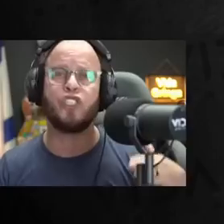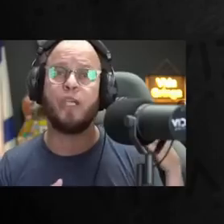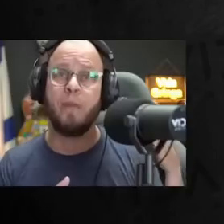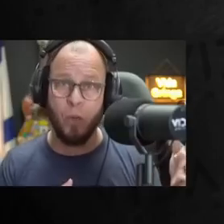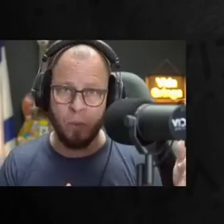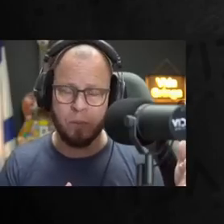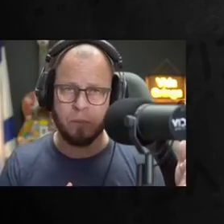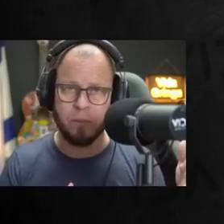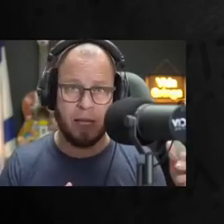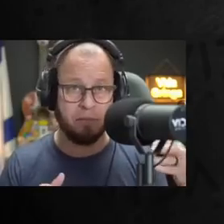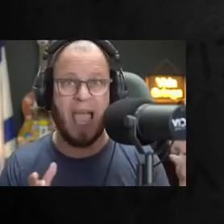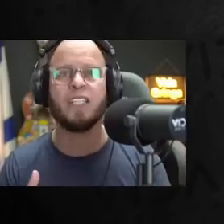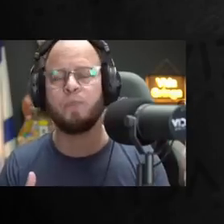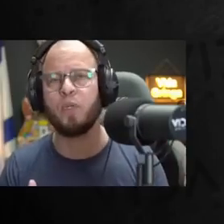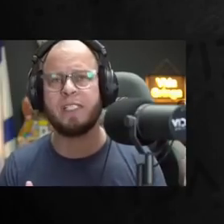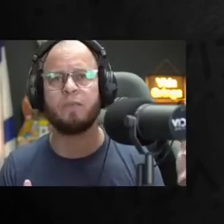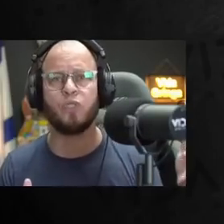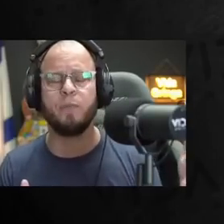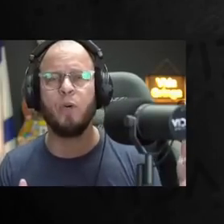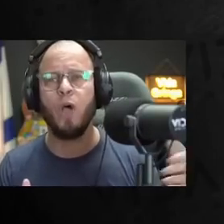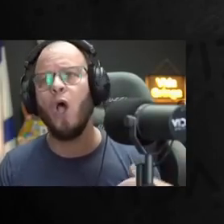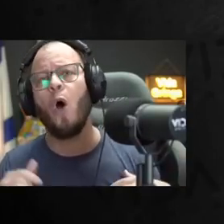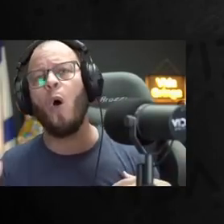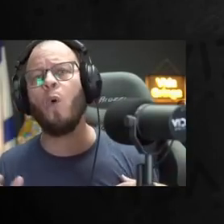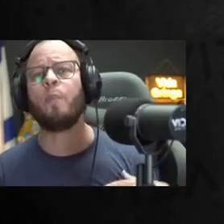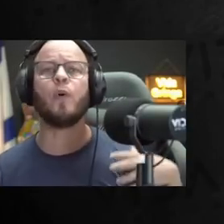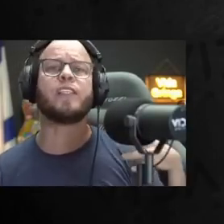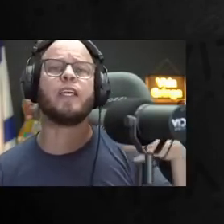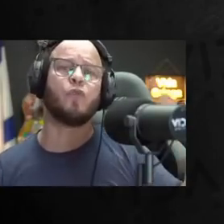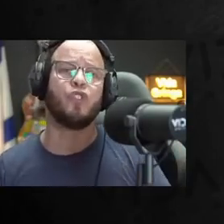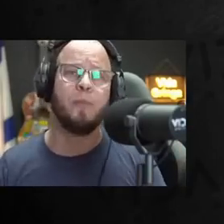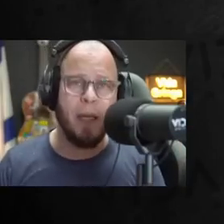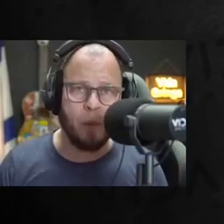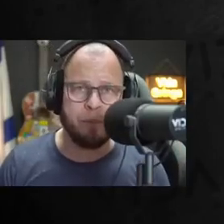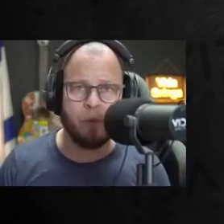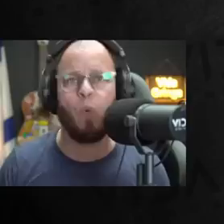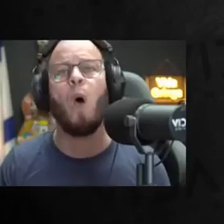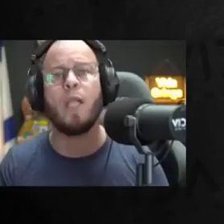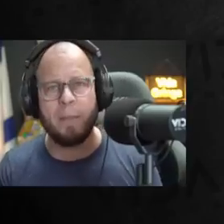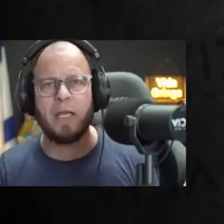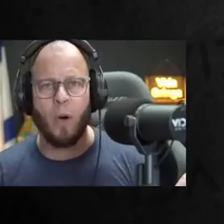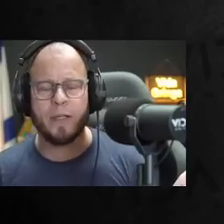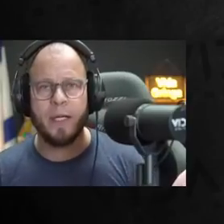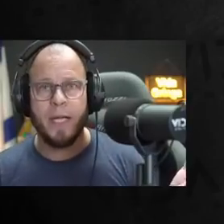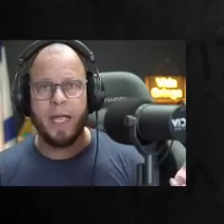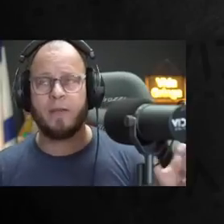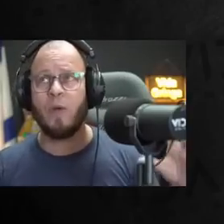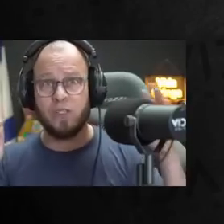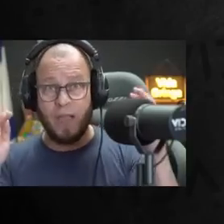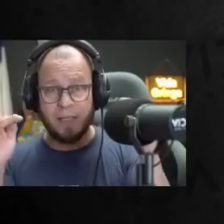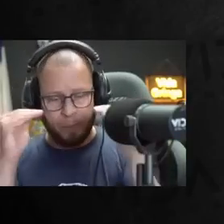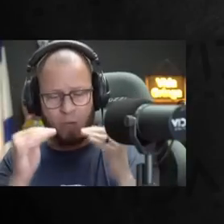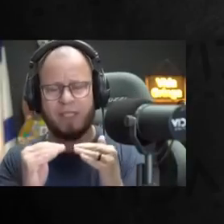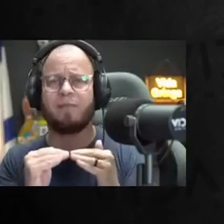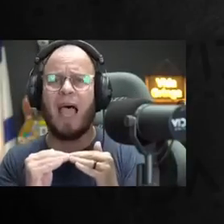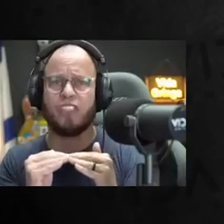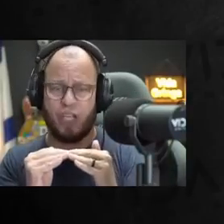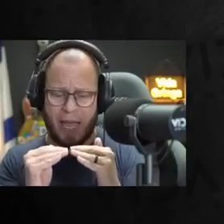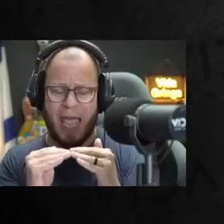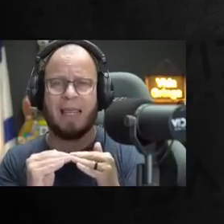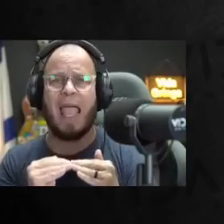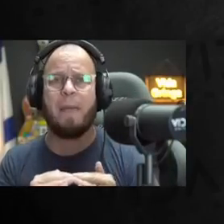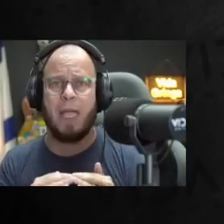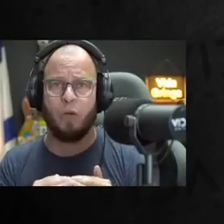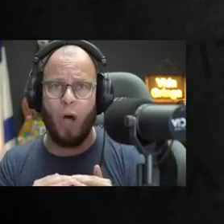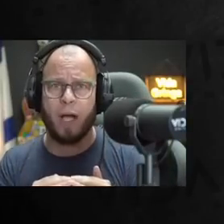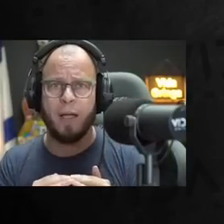de 1000 né 10% de 1000 ou 1% de 1 Milhão qual que é melhor então às vezes é porcentagem